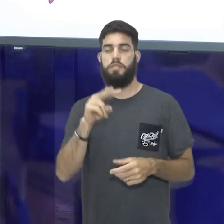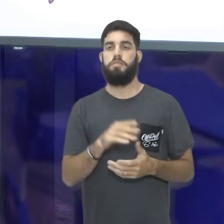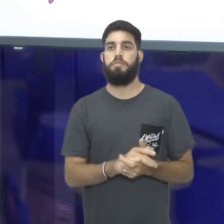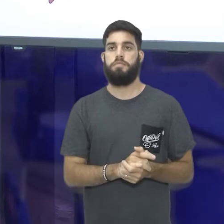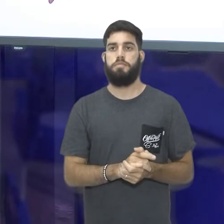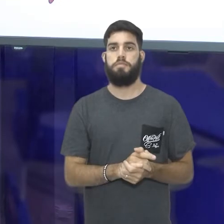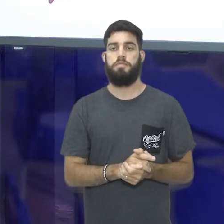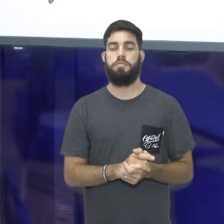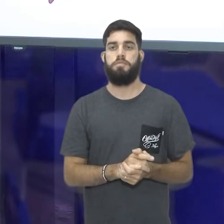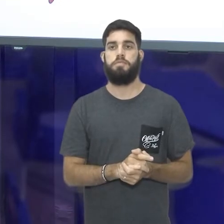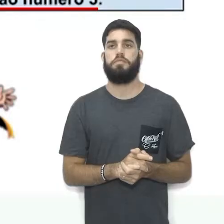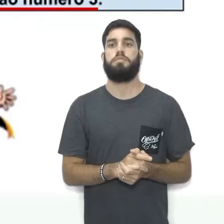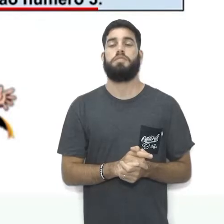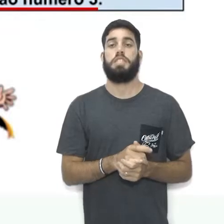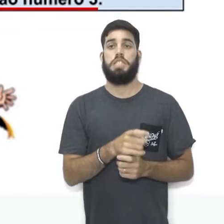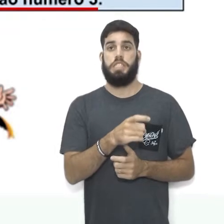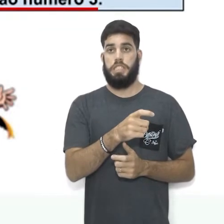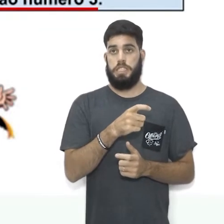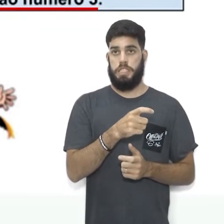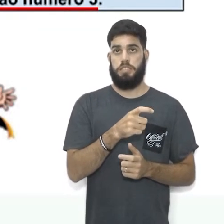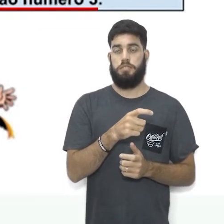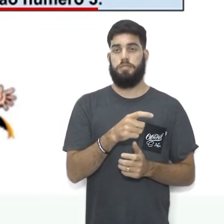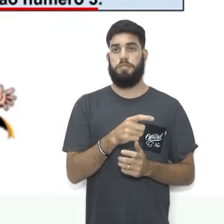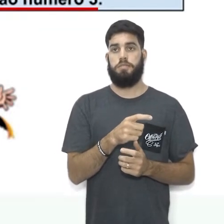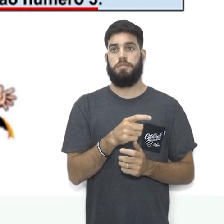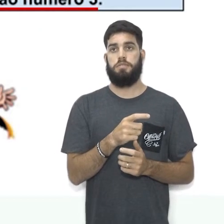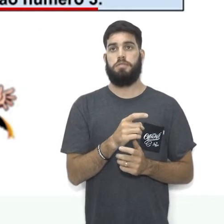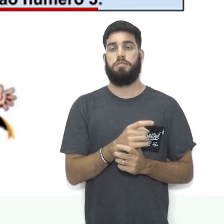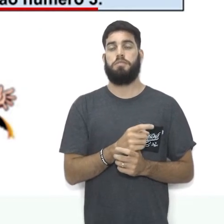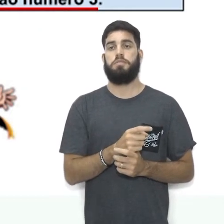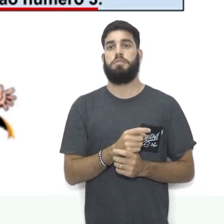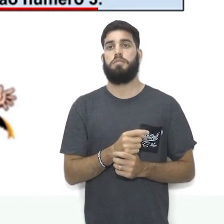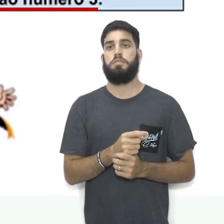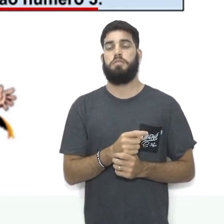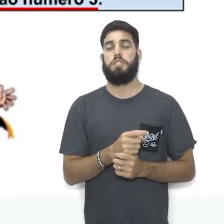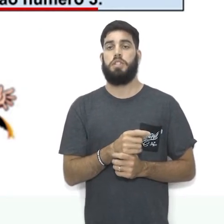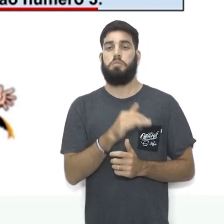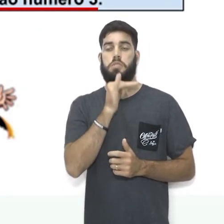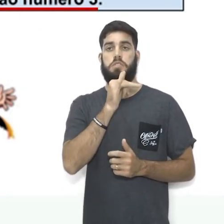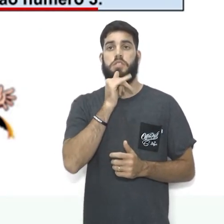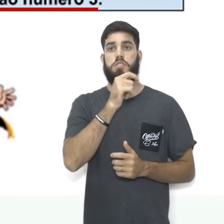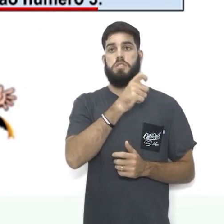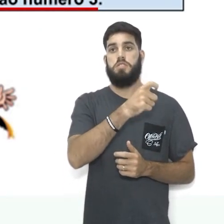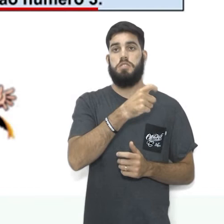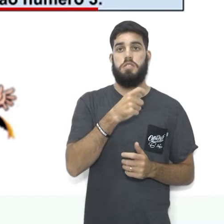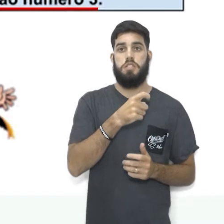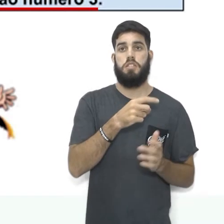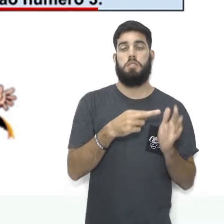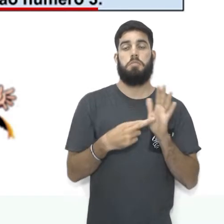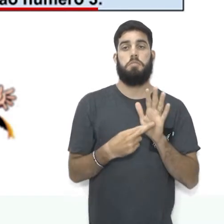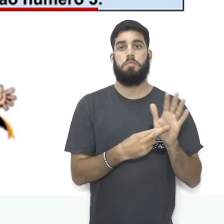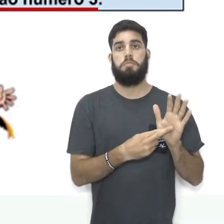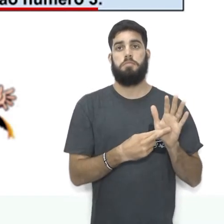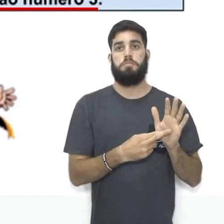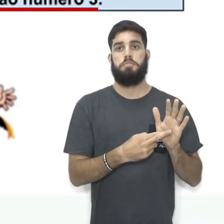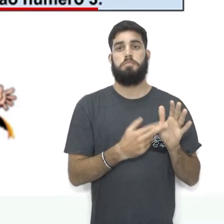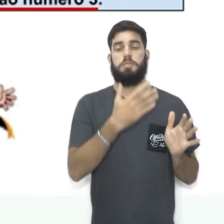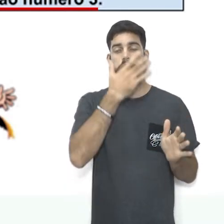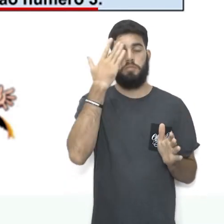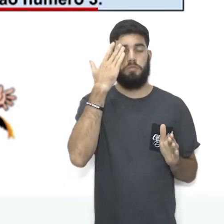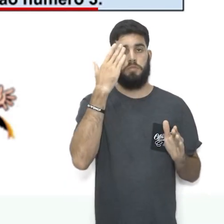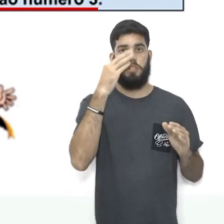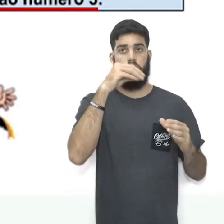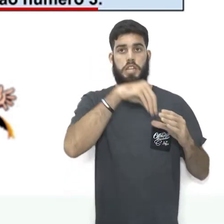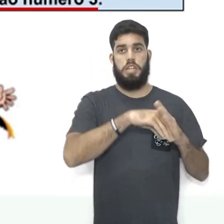eu representar a variável x para utilizar, se eu utilizar a variável x para representar, nesse caso, os pacientes em